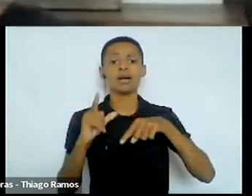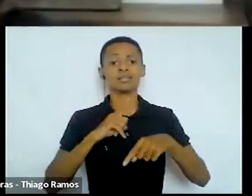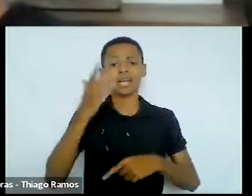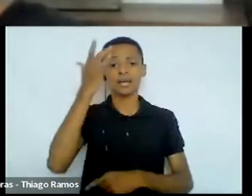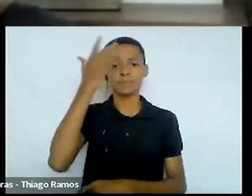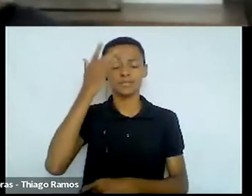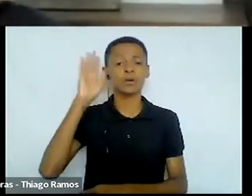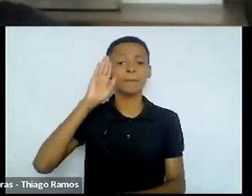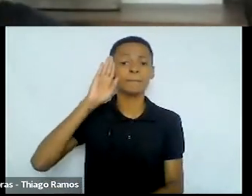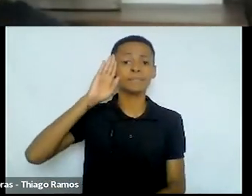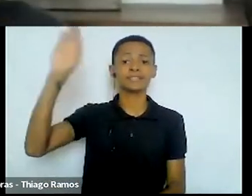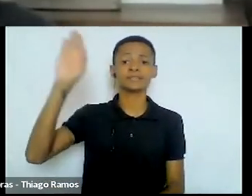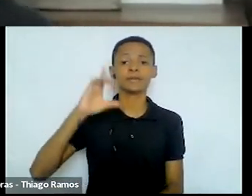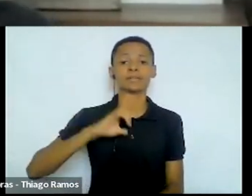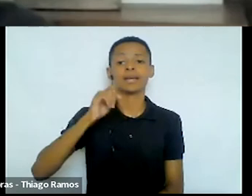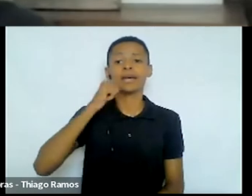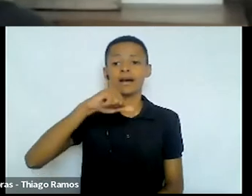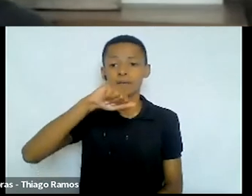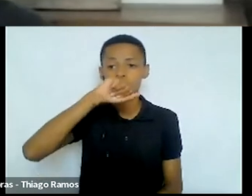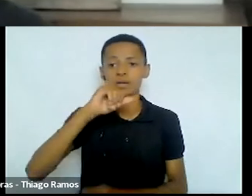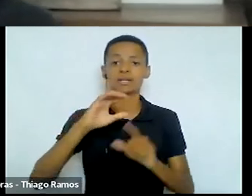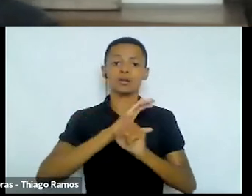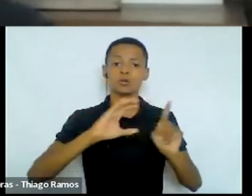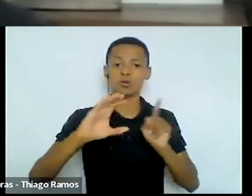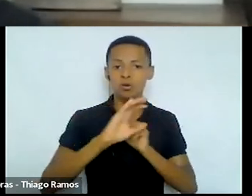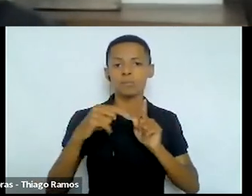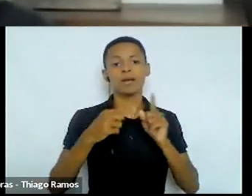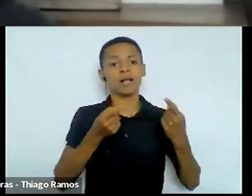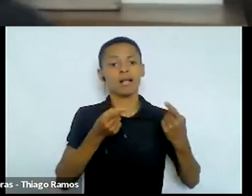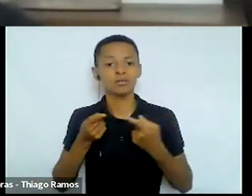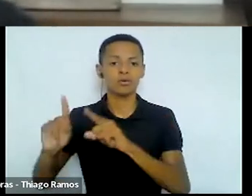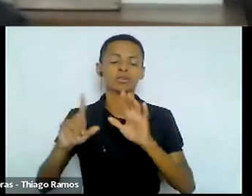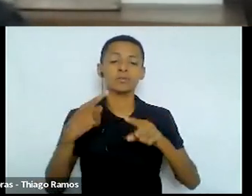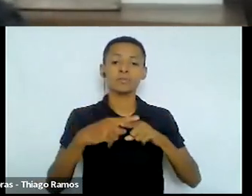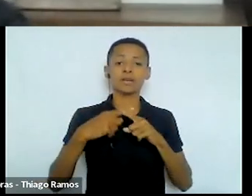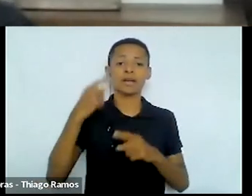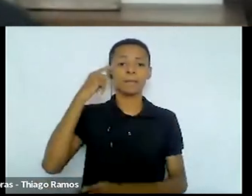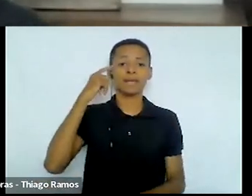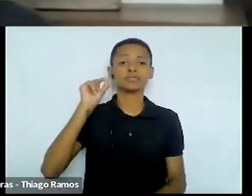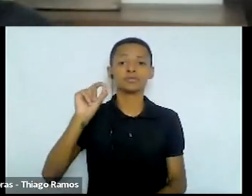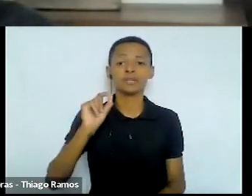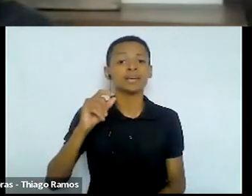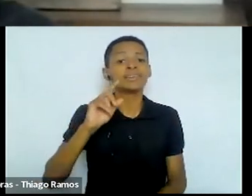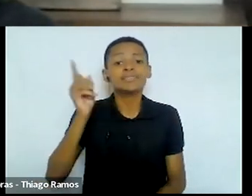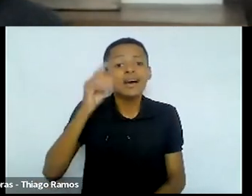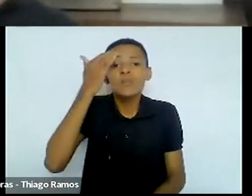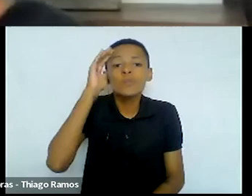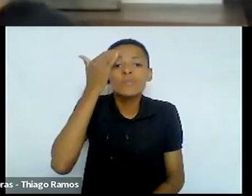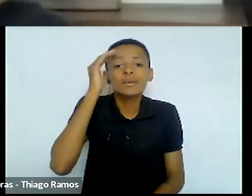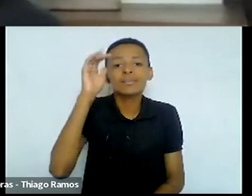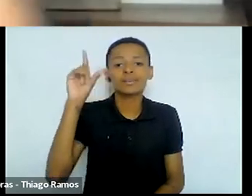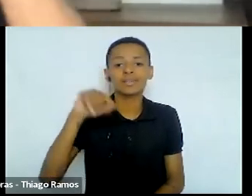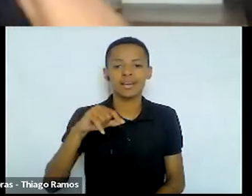aquela mãe da comunidade que é contra a legalização das drogas, porque acha que vai pegar o filho, que não entendeu que essa,